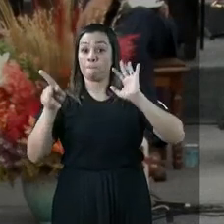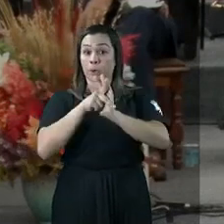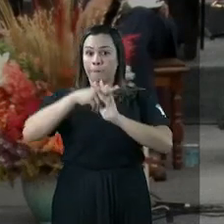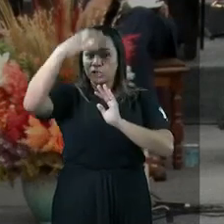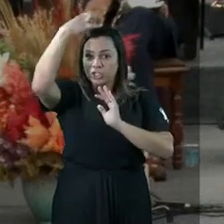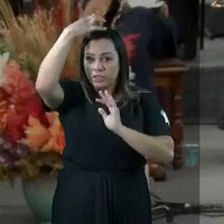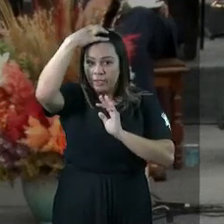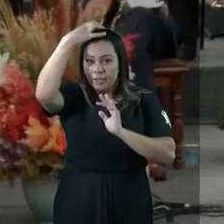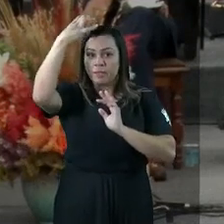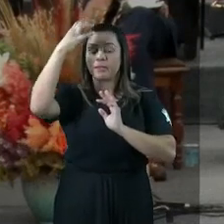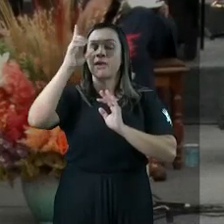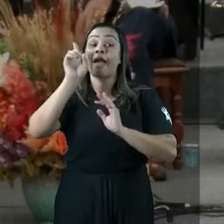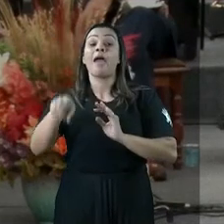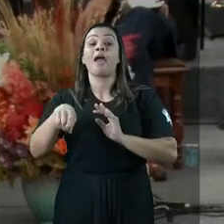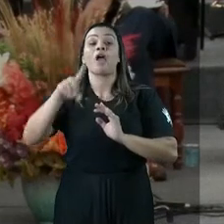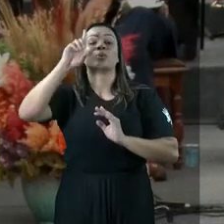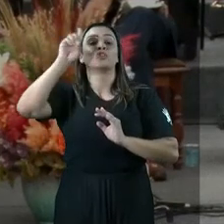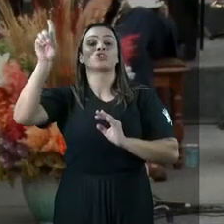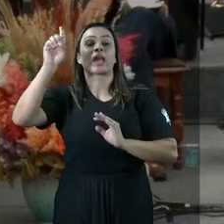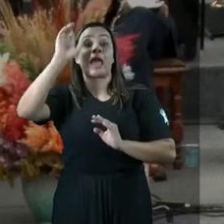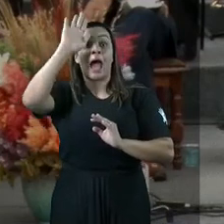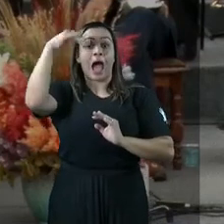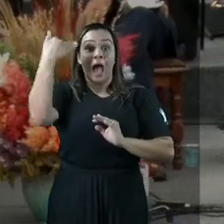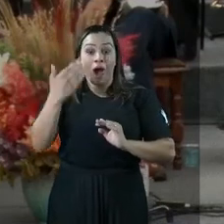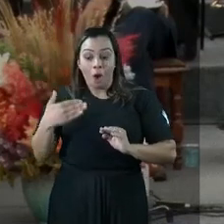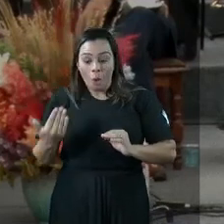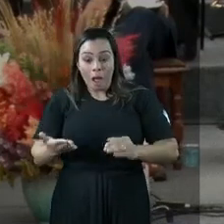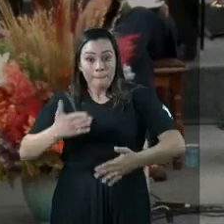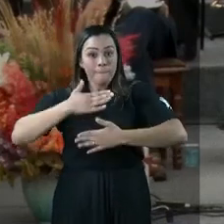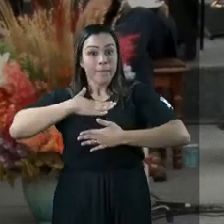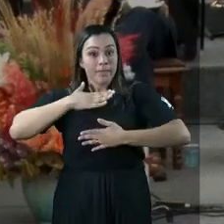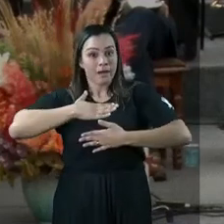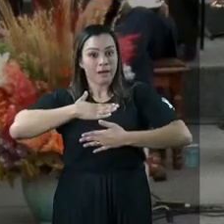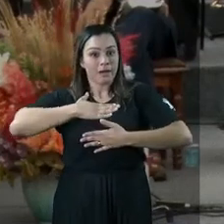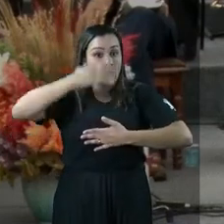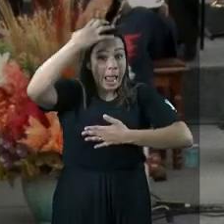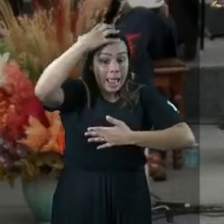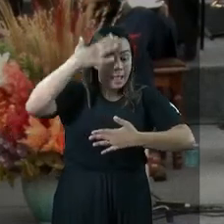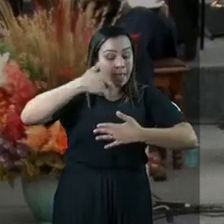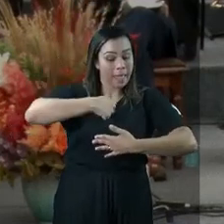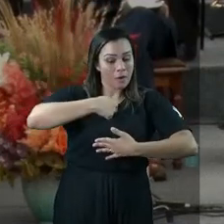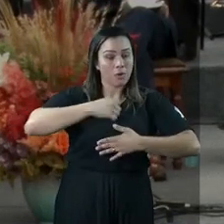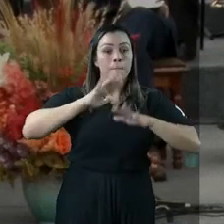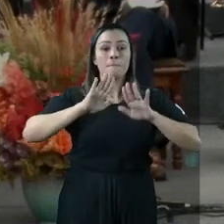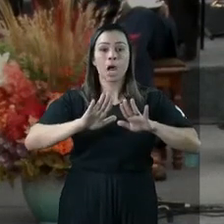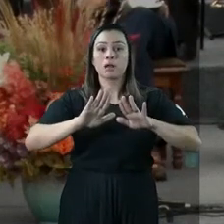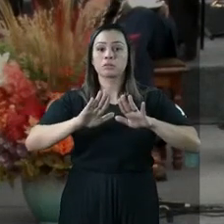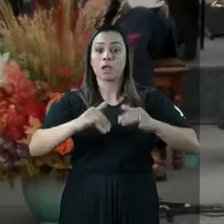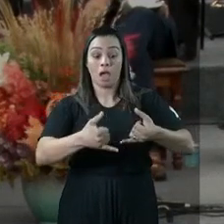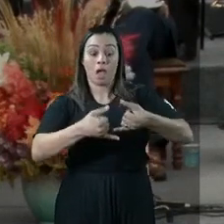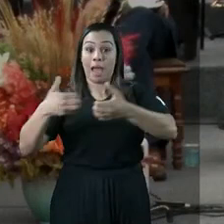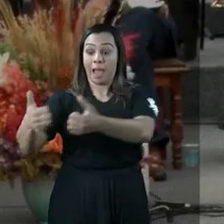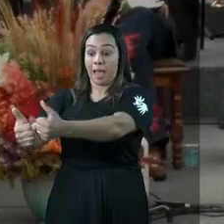seria exaltada. Mas diante da presença do rei da glória que repousava sobre a arca da aliança, não